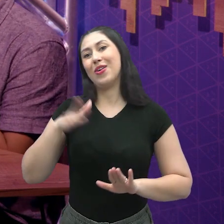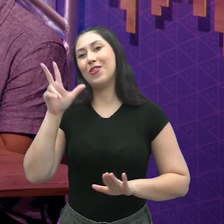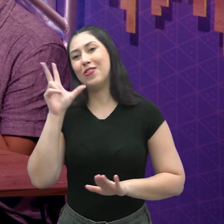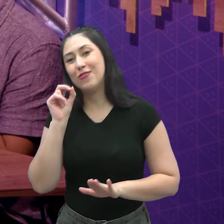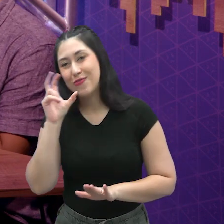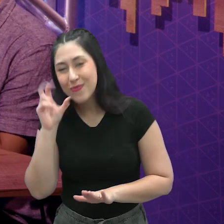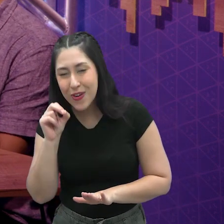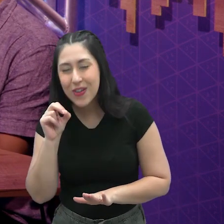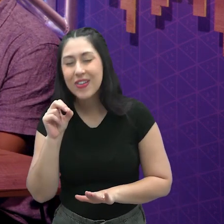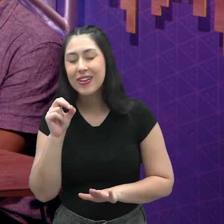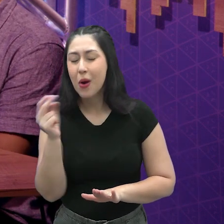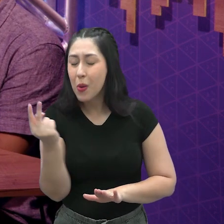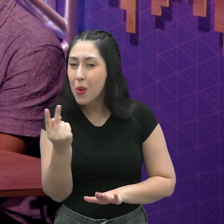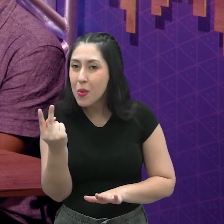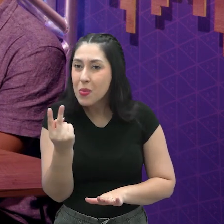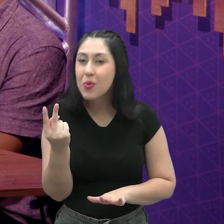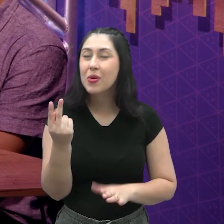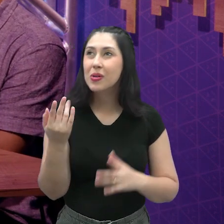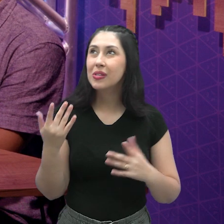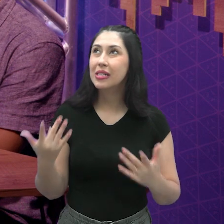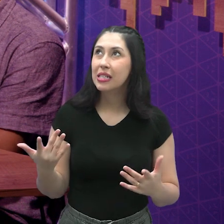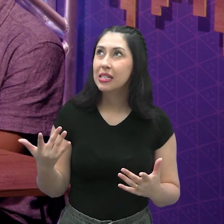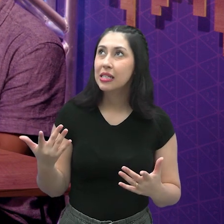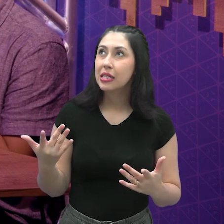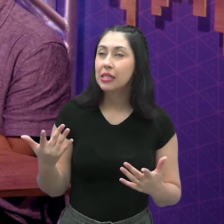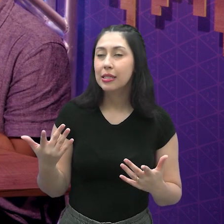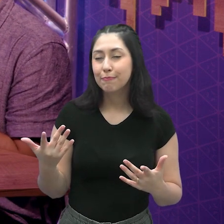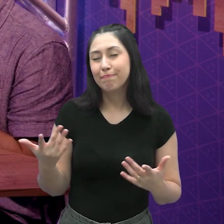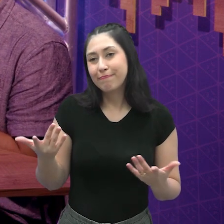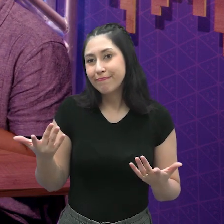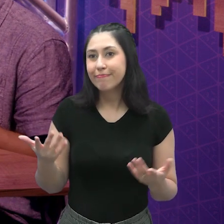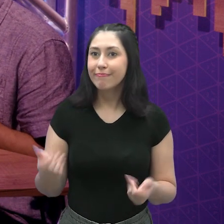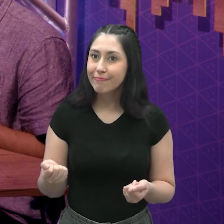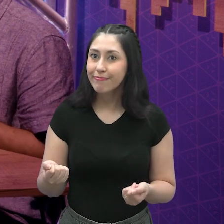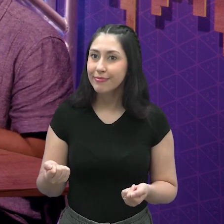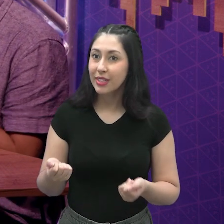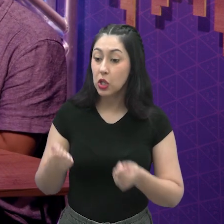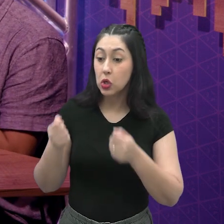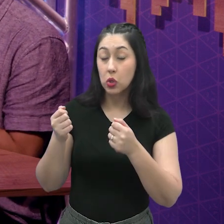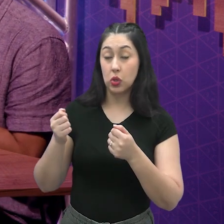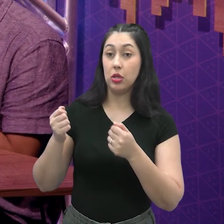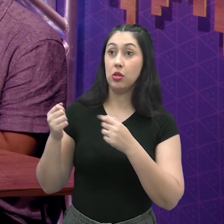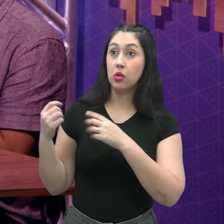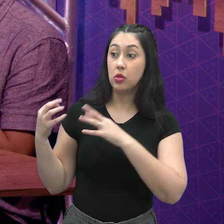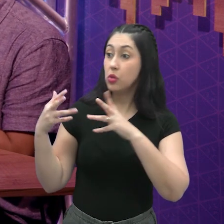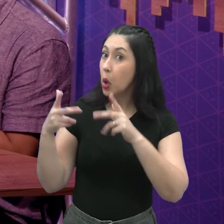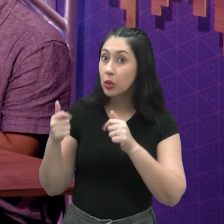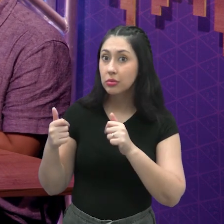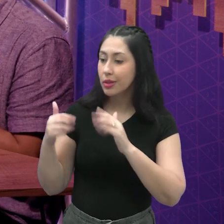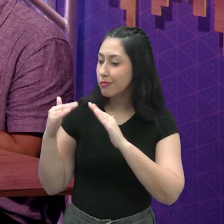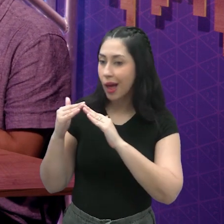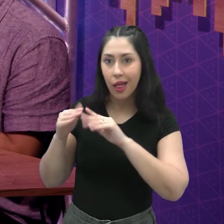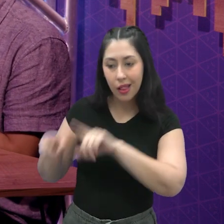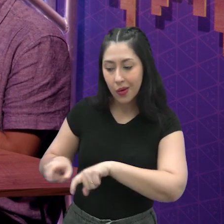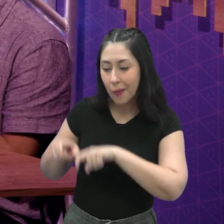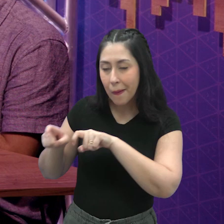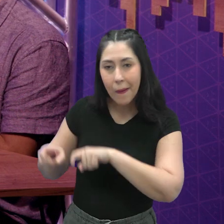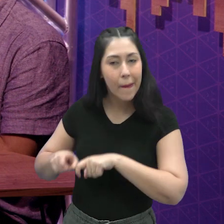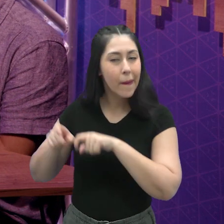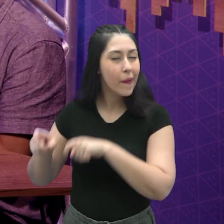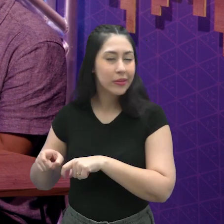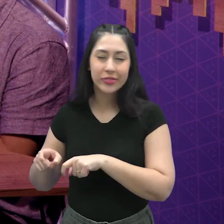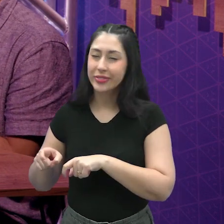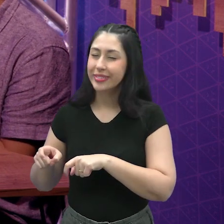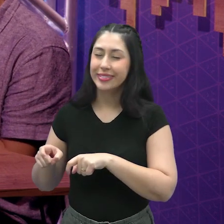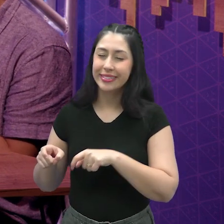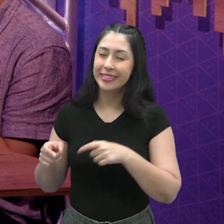minha avó, os meus avós né, enfim, eles são todos da roça. Todos vieram da